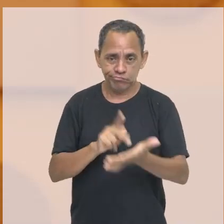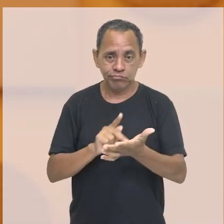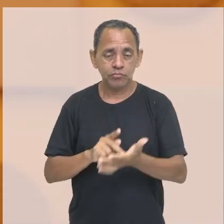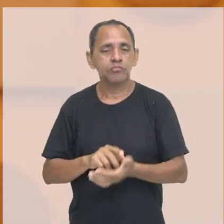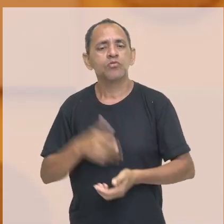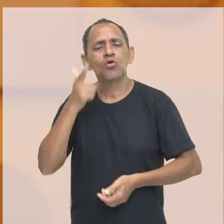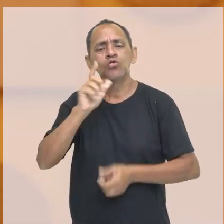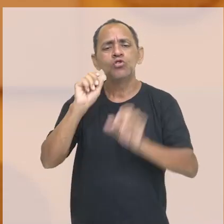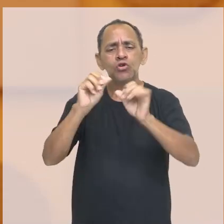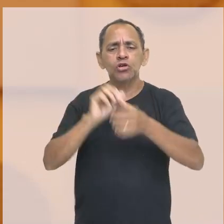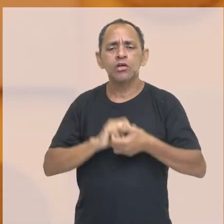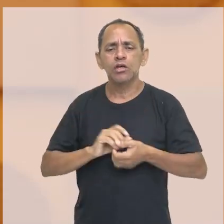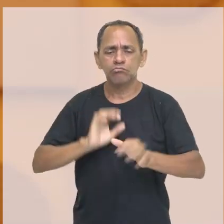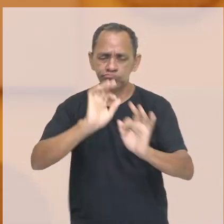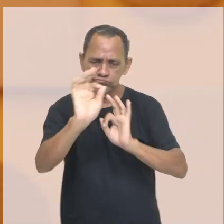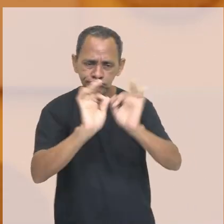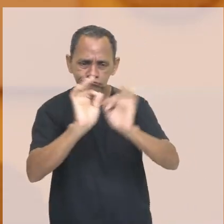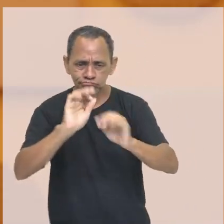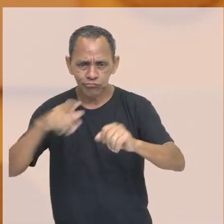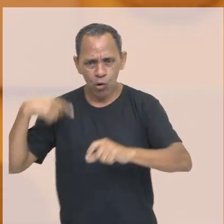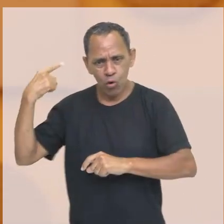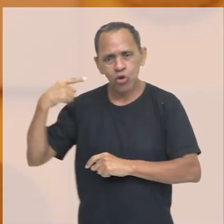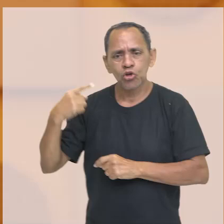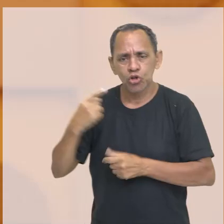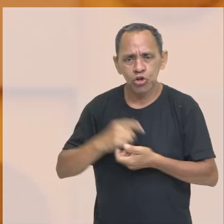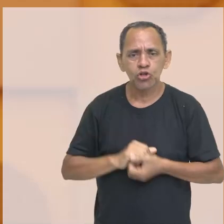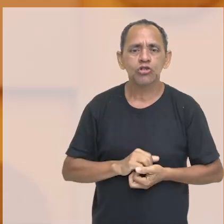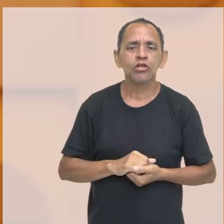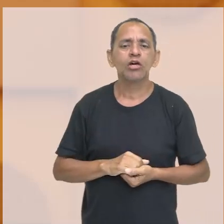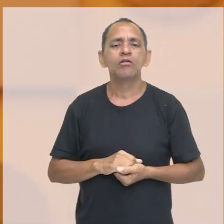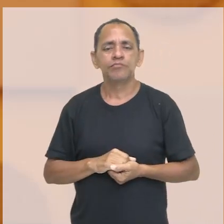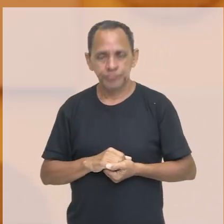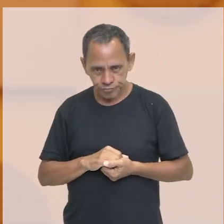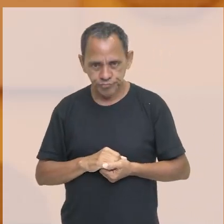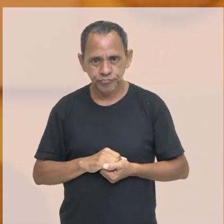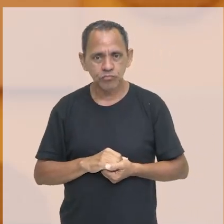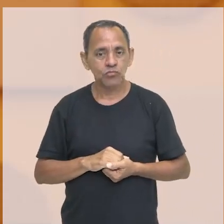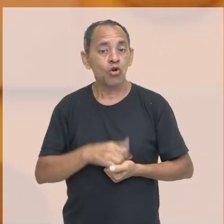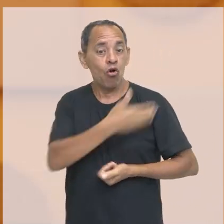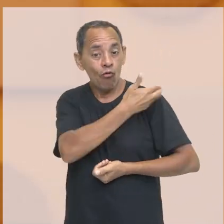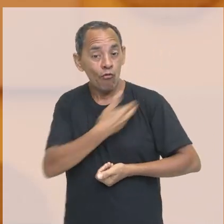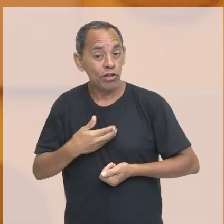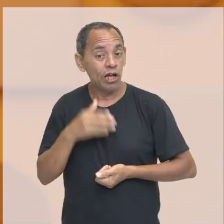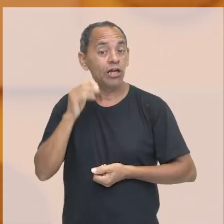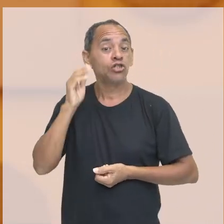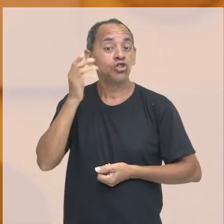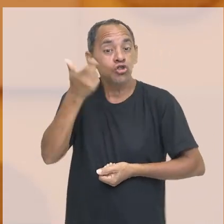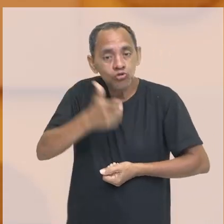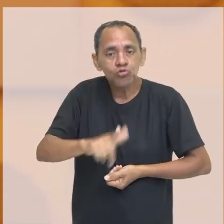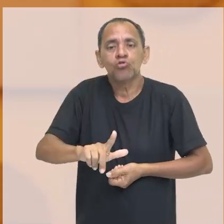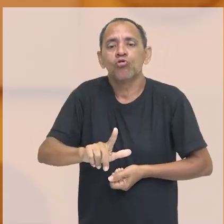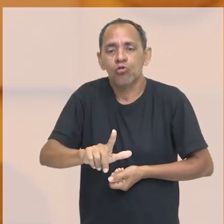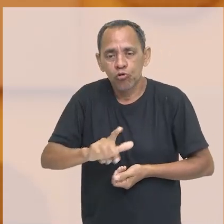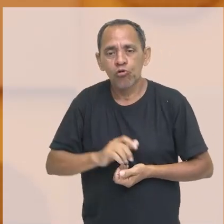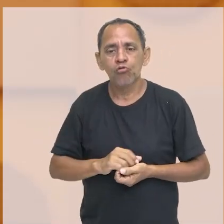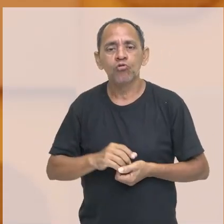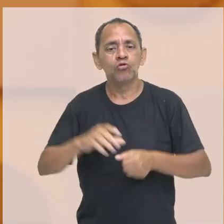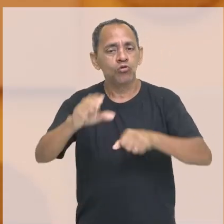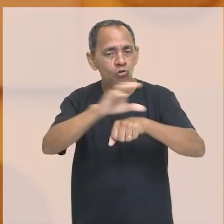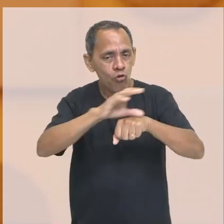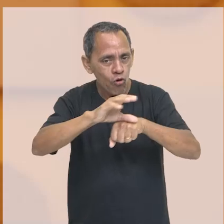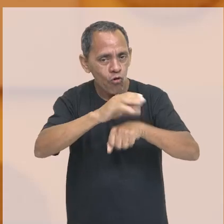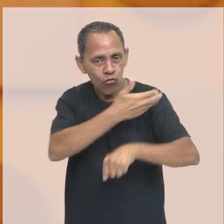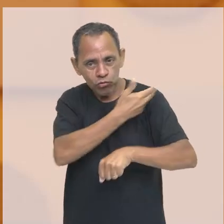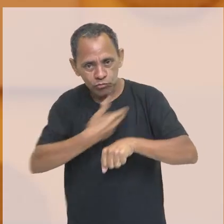manobras políticas, conseguir um novo mandato, por assim dizer, através do governo constitucional, sendo ele um